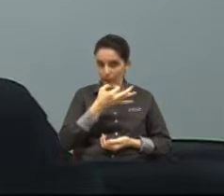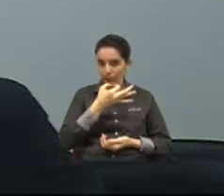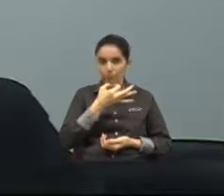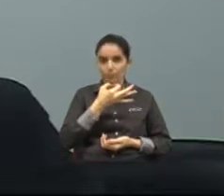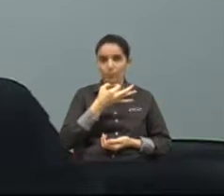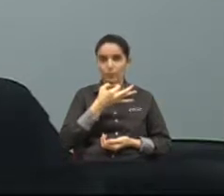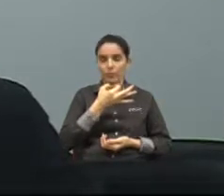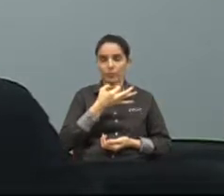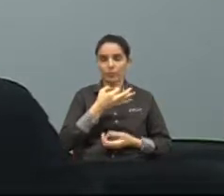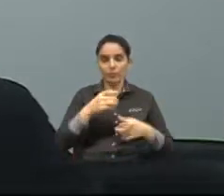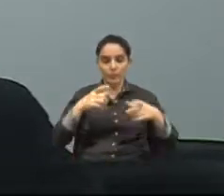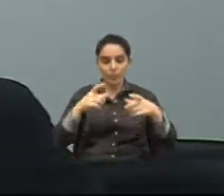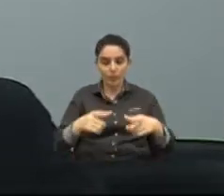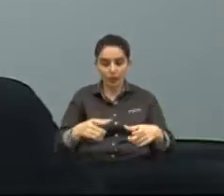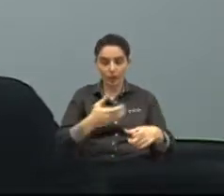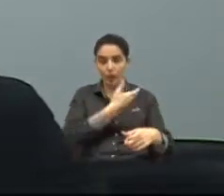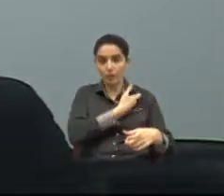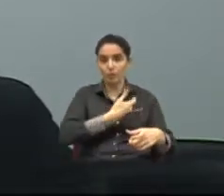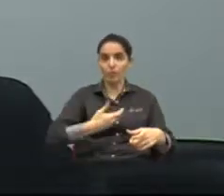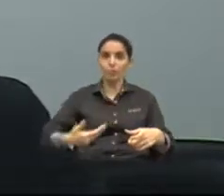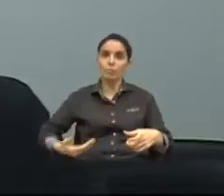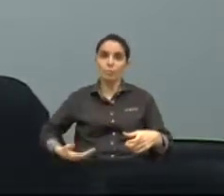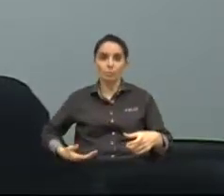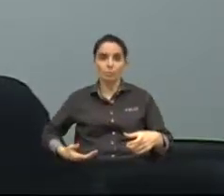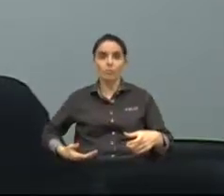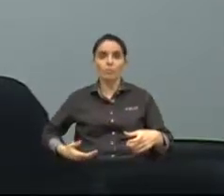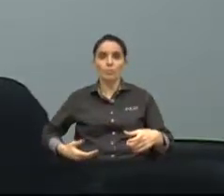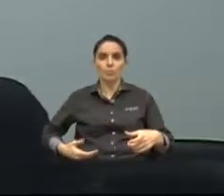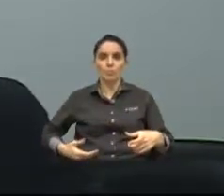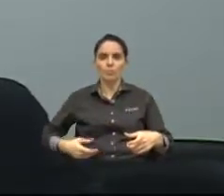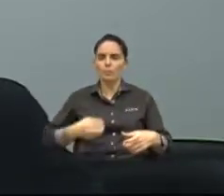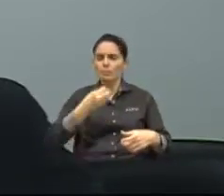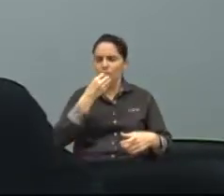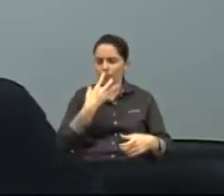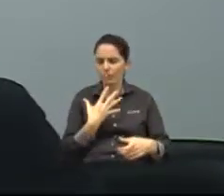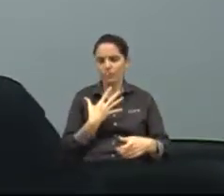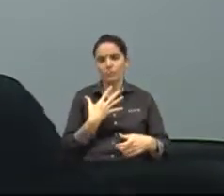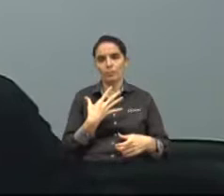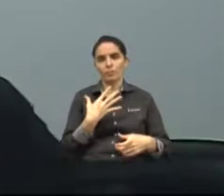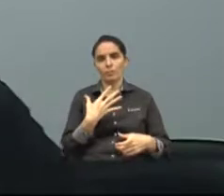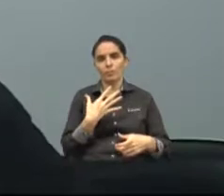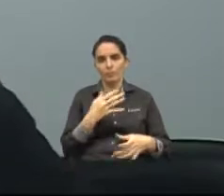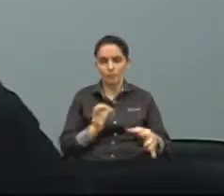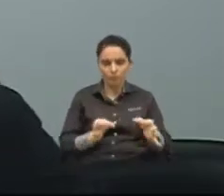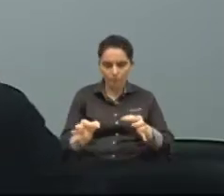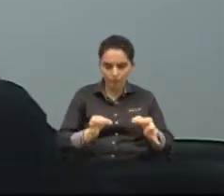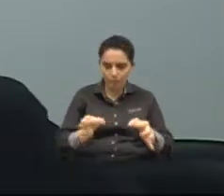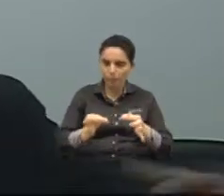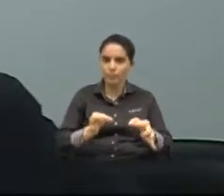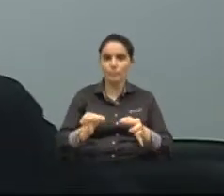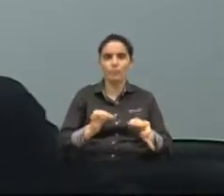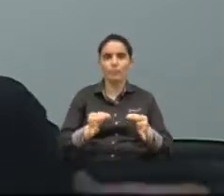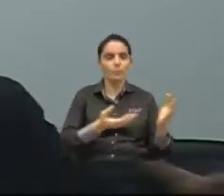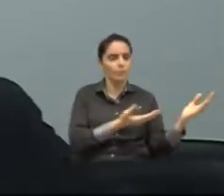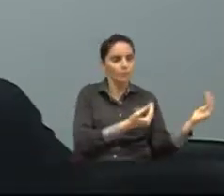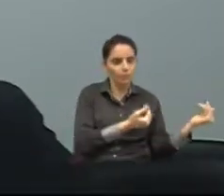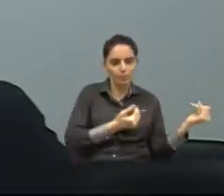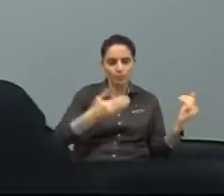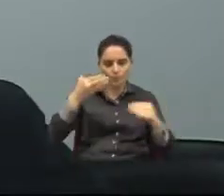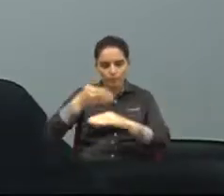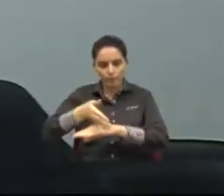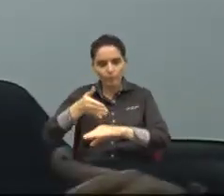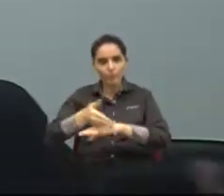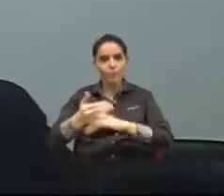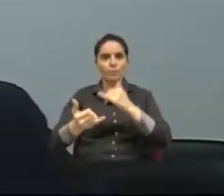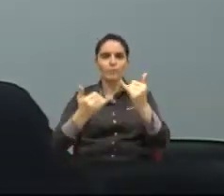deixar os espaços públicos em uma boa situação para que eles possam ali brincar, se